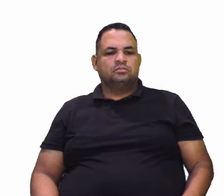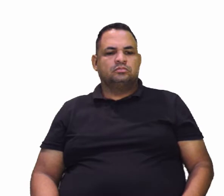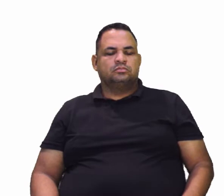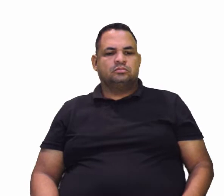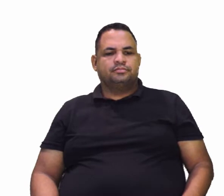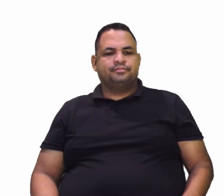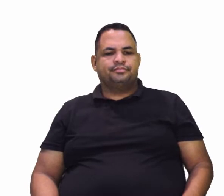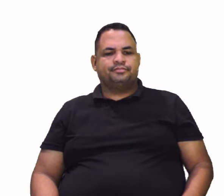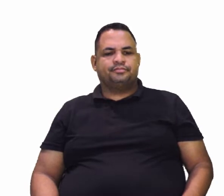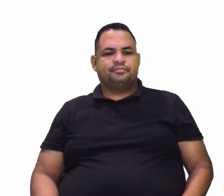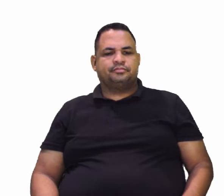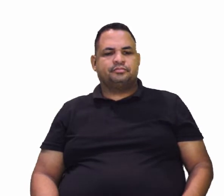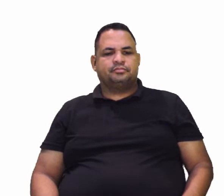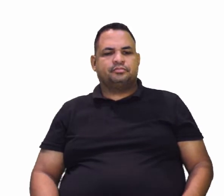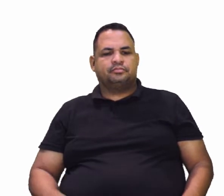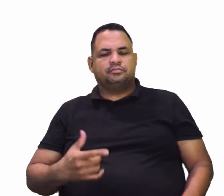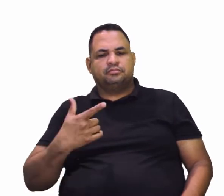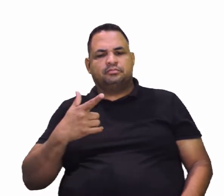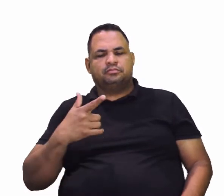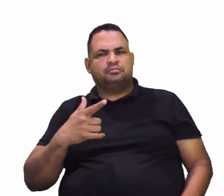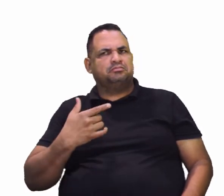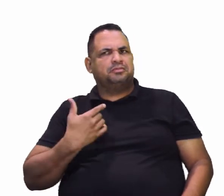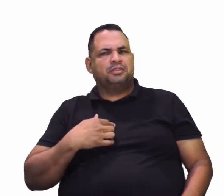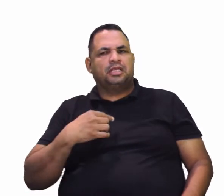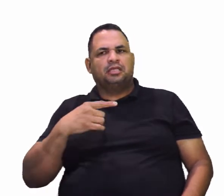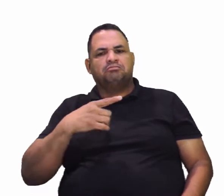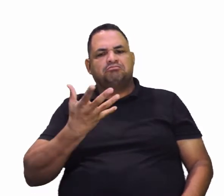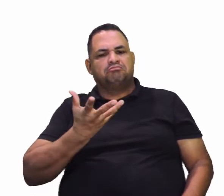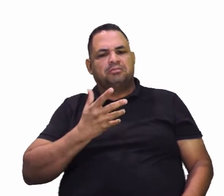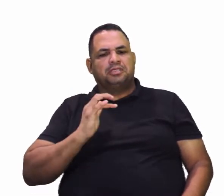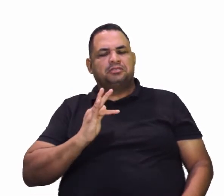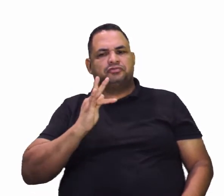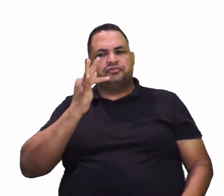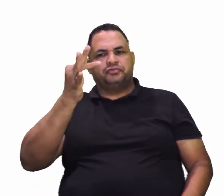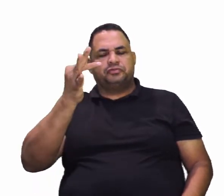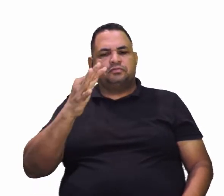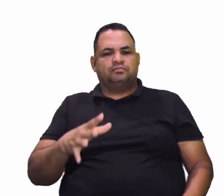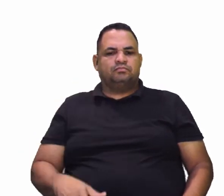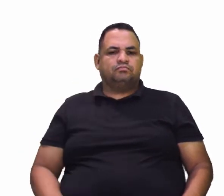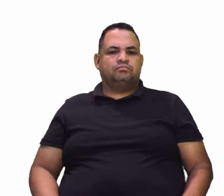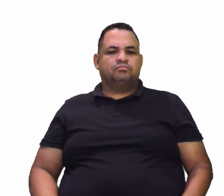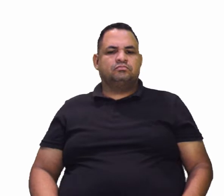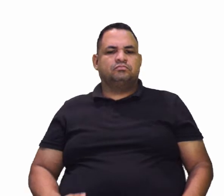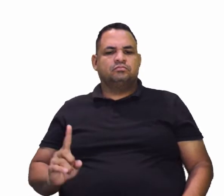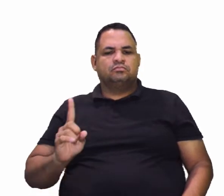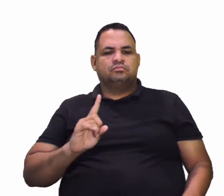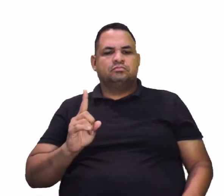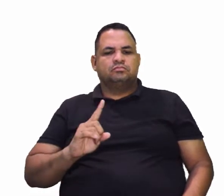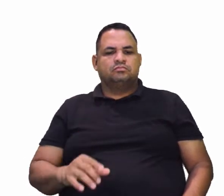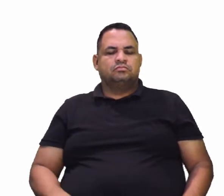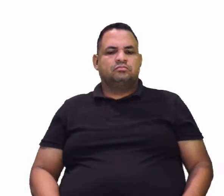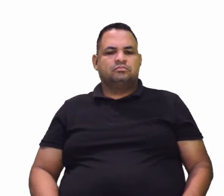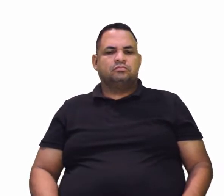Won't they try? Eles não tentarão? Essa é a pergunta que a gente coloca um não também na frase. Eles não